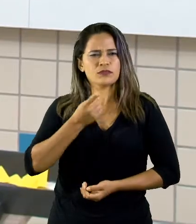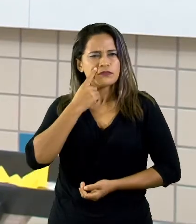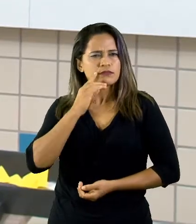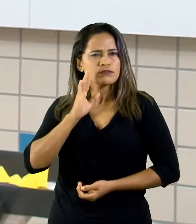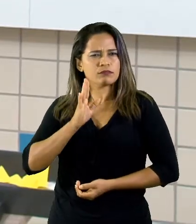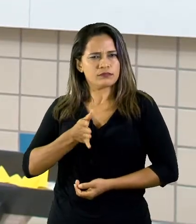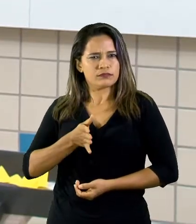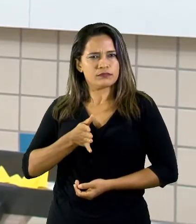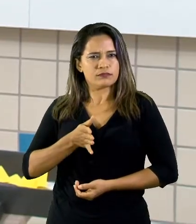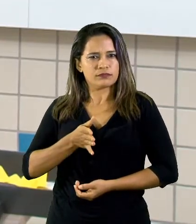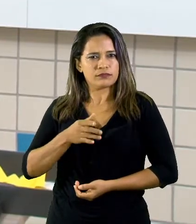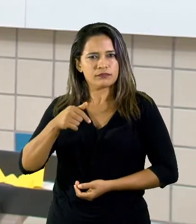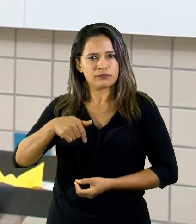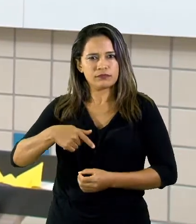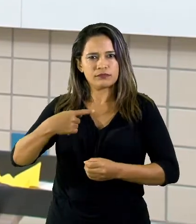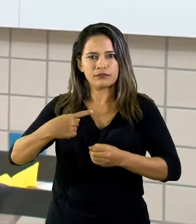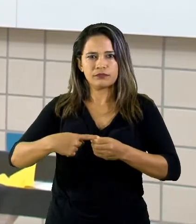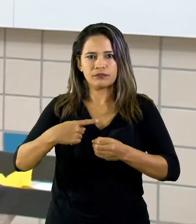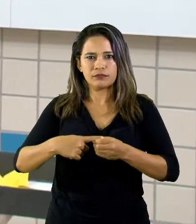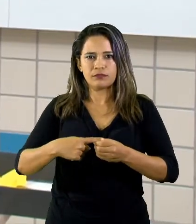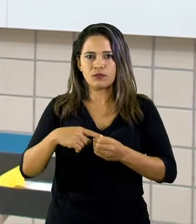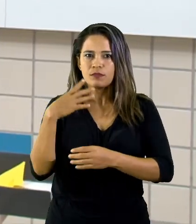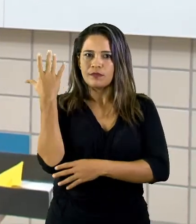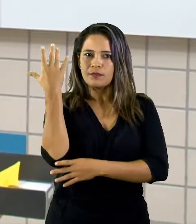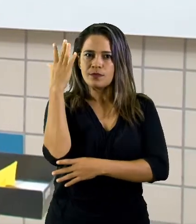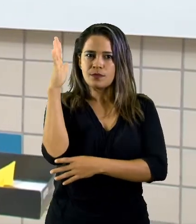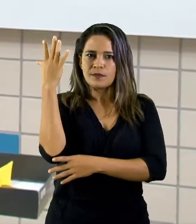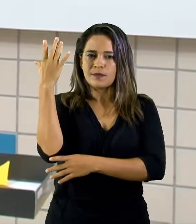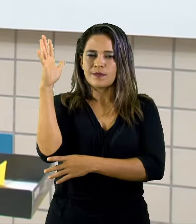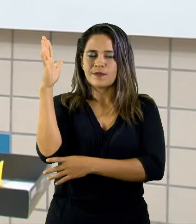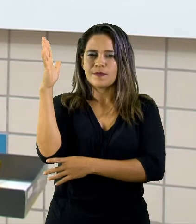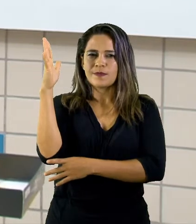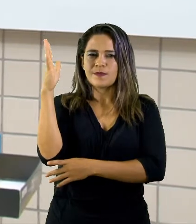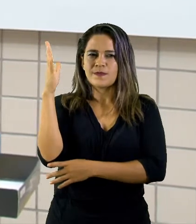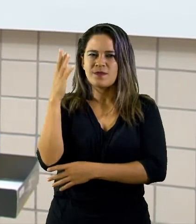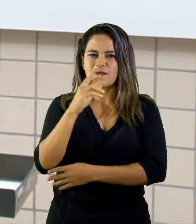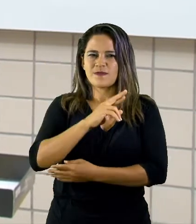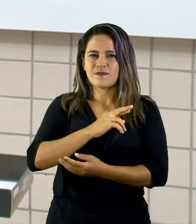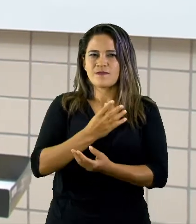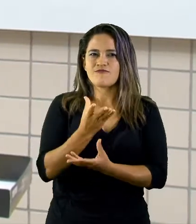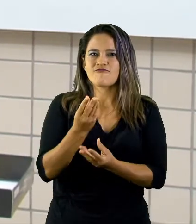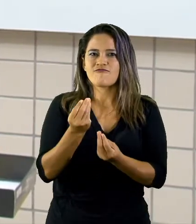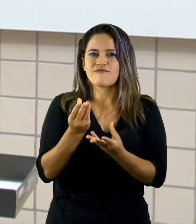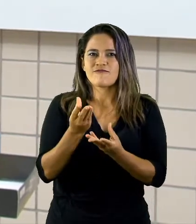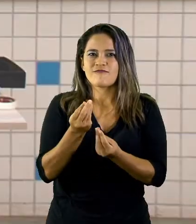nossa cidade uma árvore cheinha de flores?